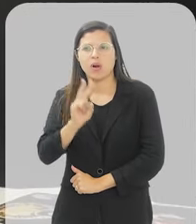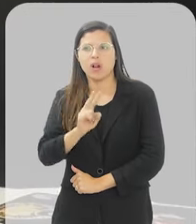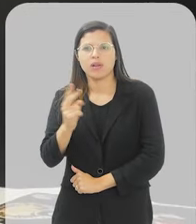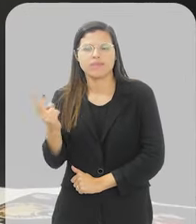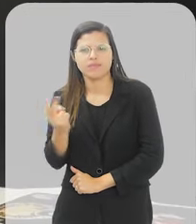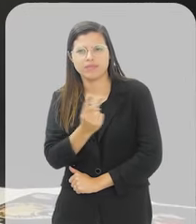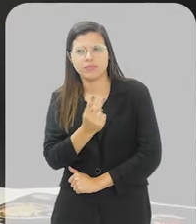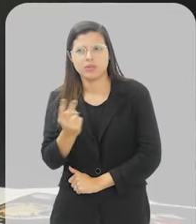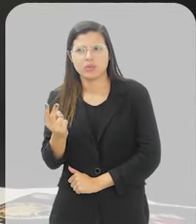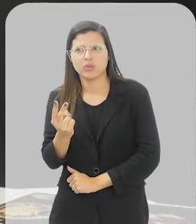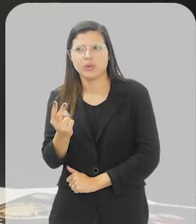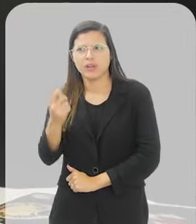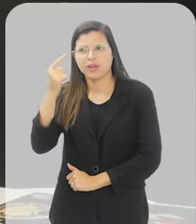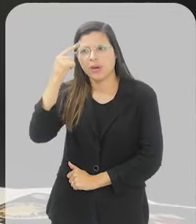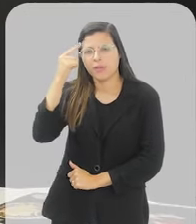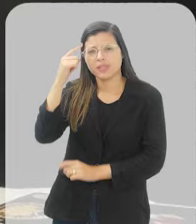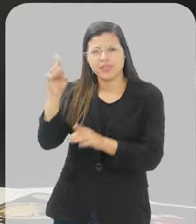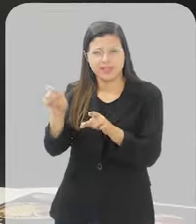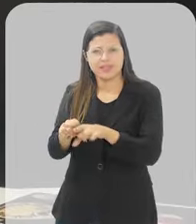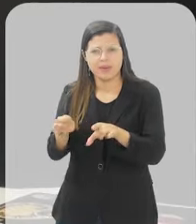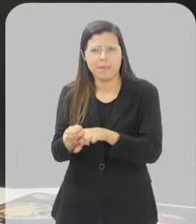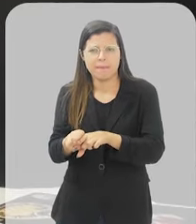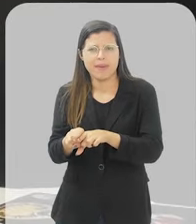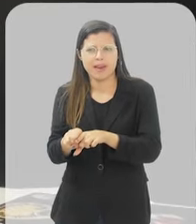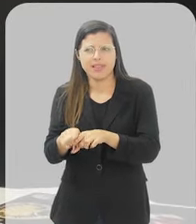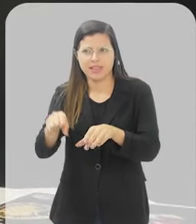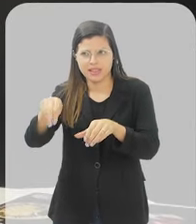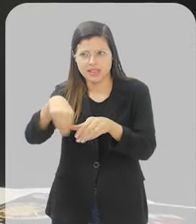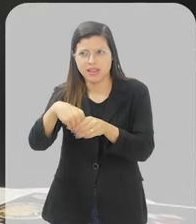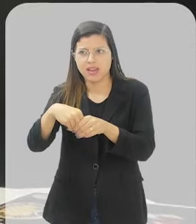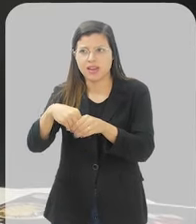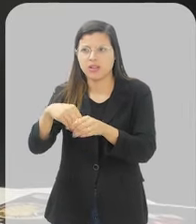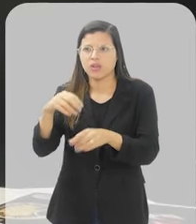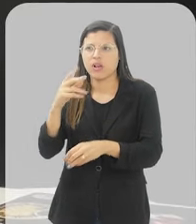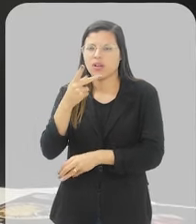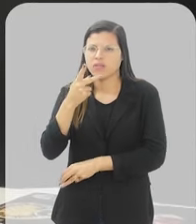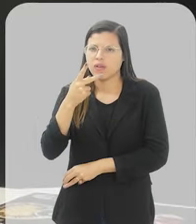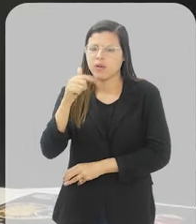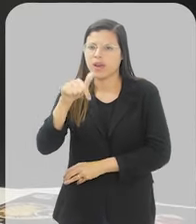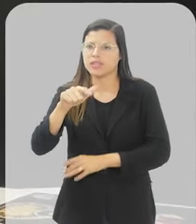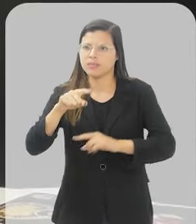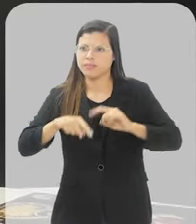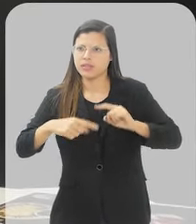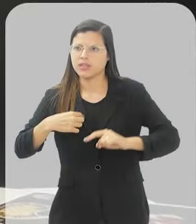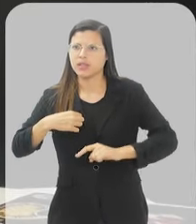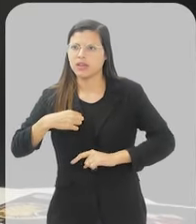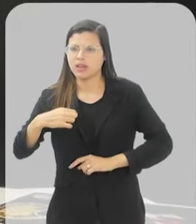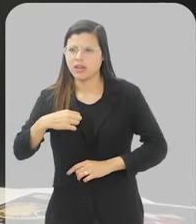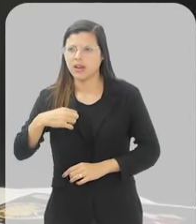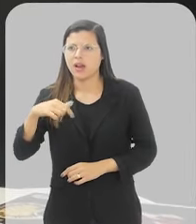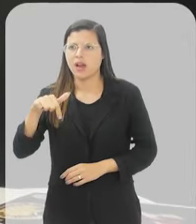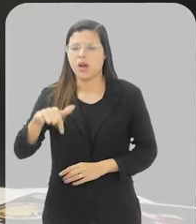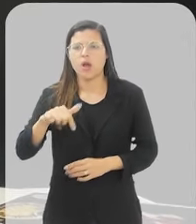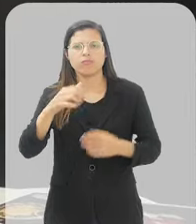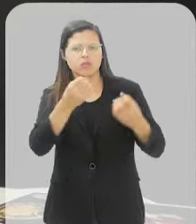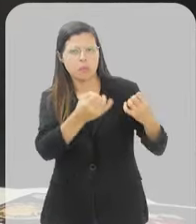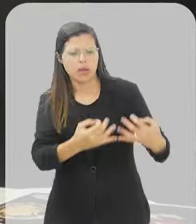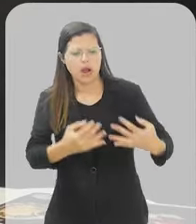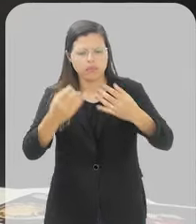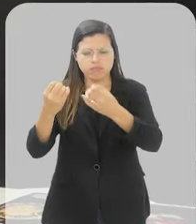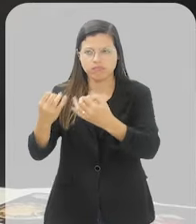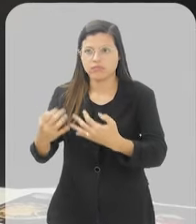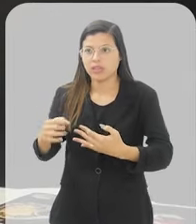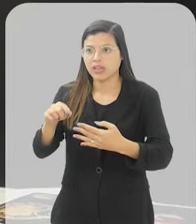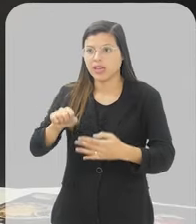duas fantasias e achei que aquela estátua fazia parte da decoração. Sim. Ele falou, essa fantasia é tal, tal, tal. Eu, que lindo, mano. Essa